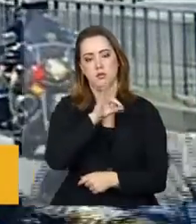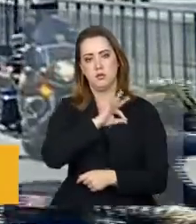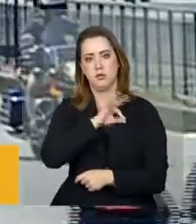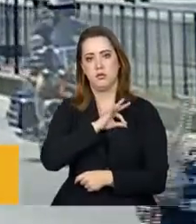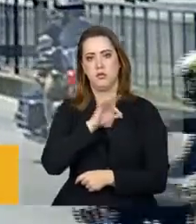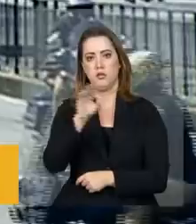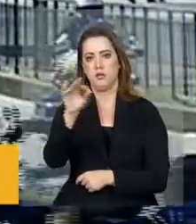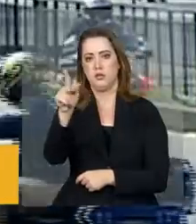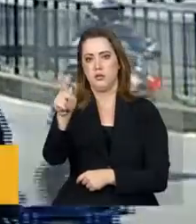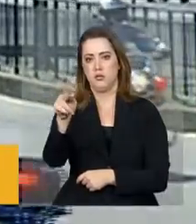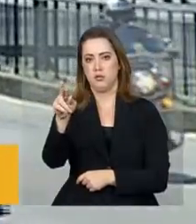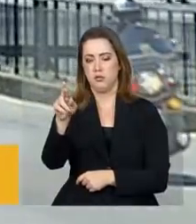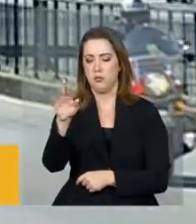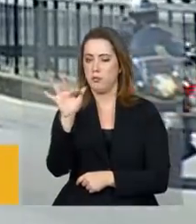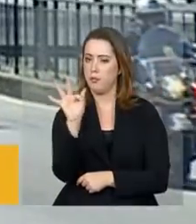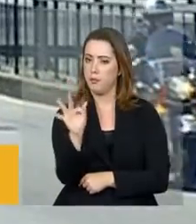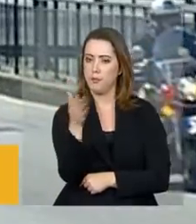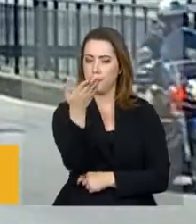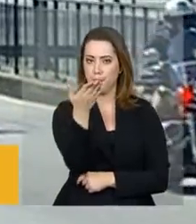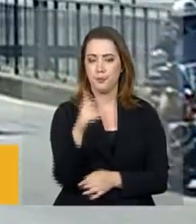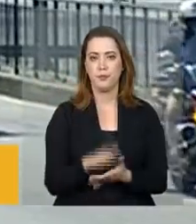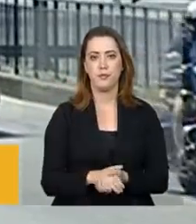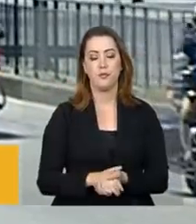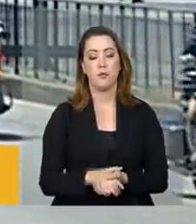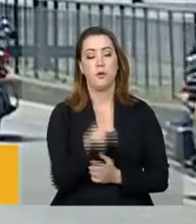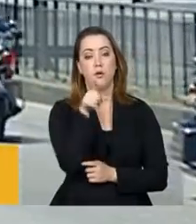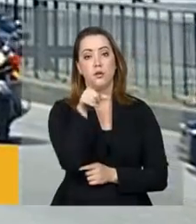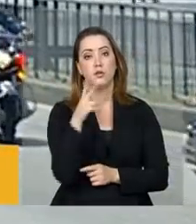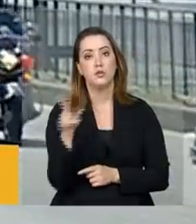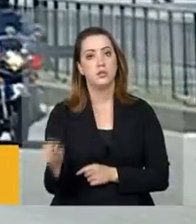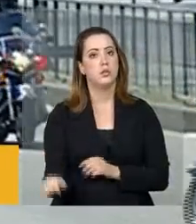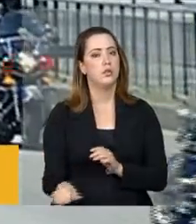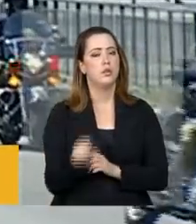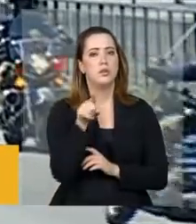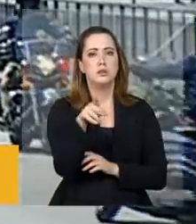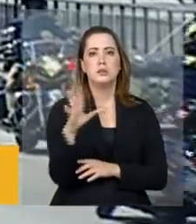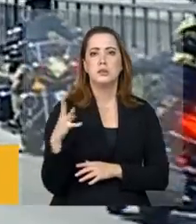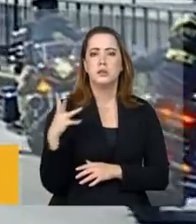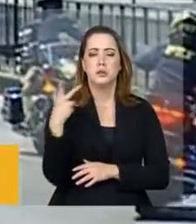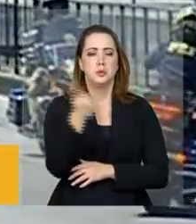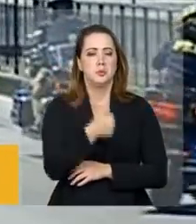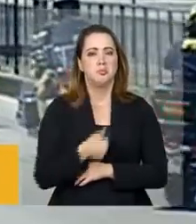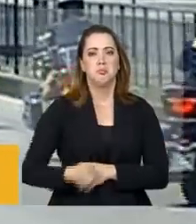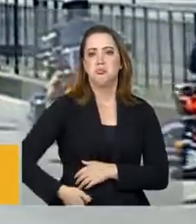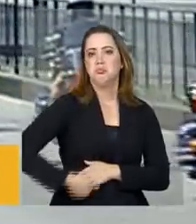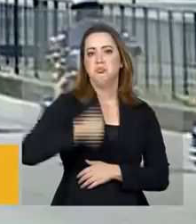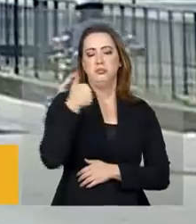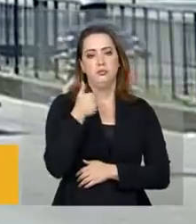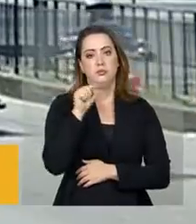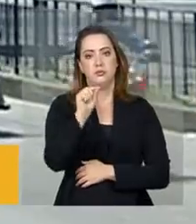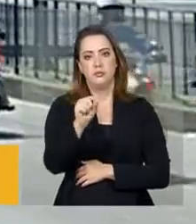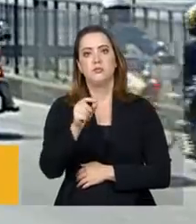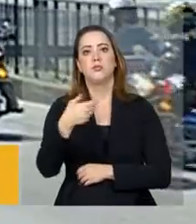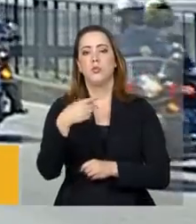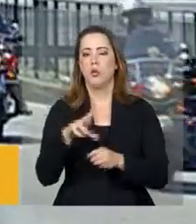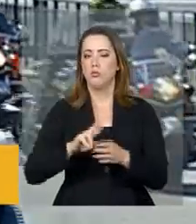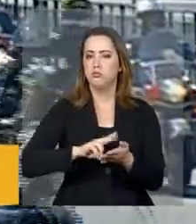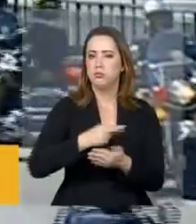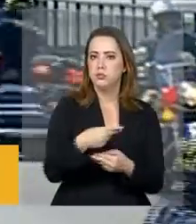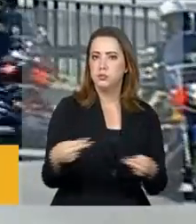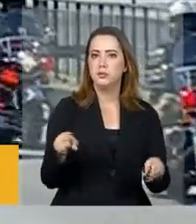Federal. Essa Polícia Rodoviária Federal, uma das mais bem equipadas, em função realmente